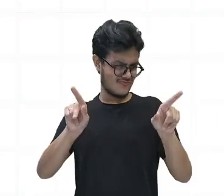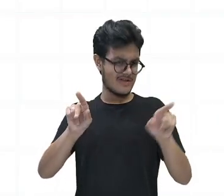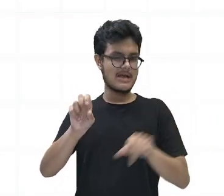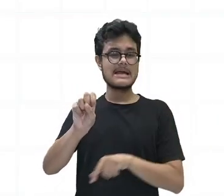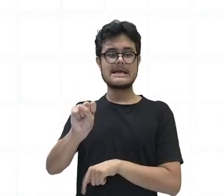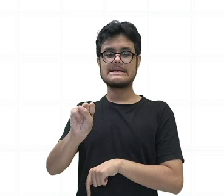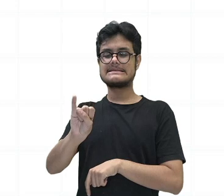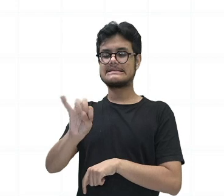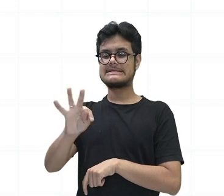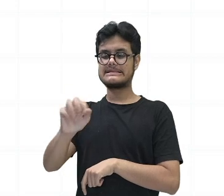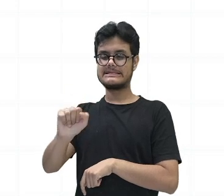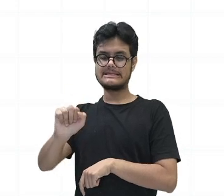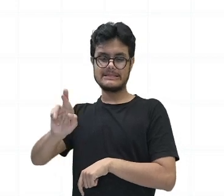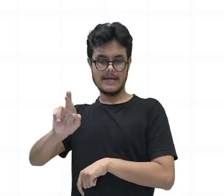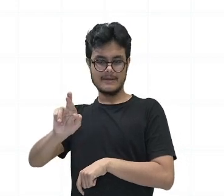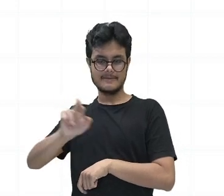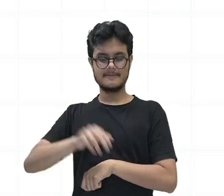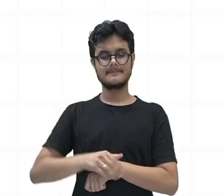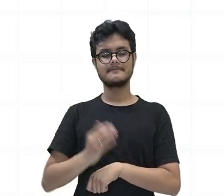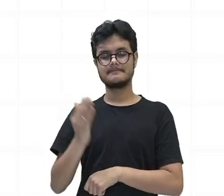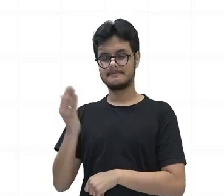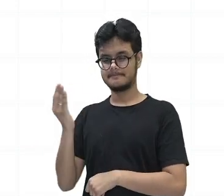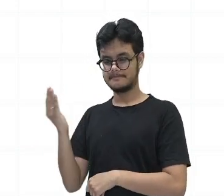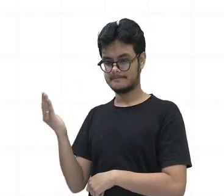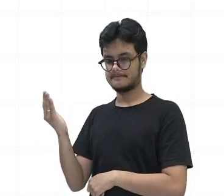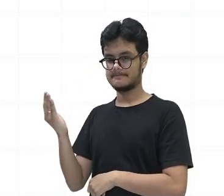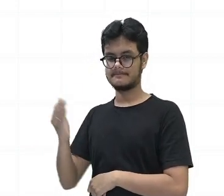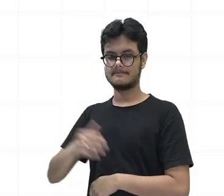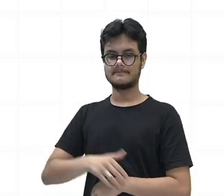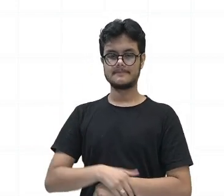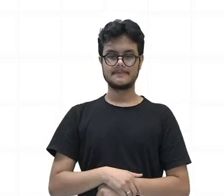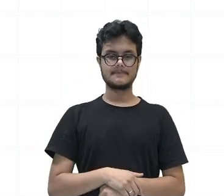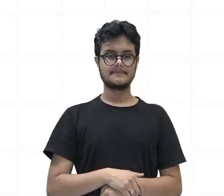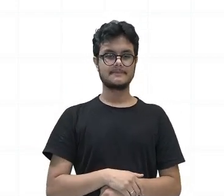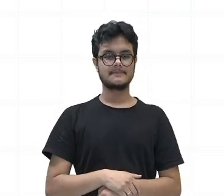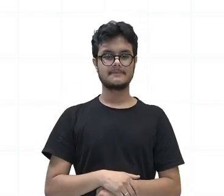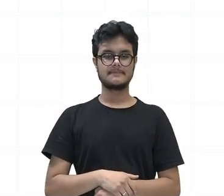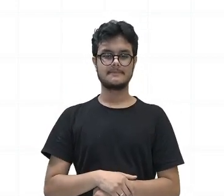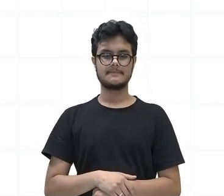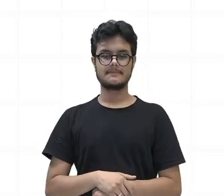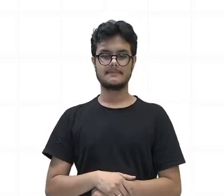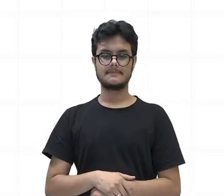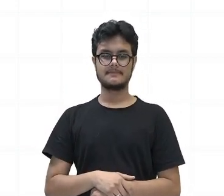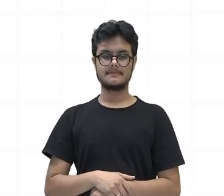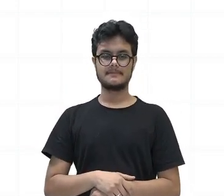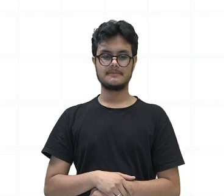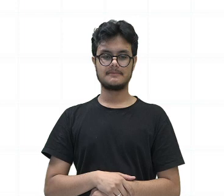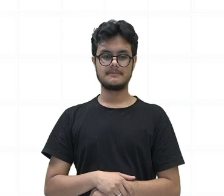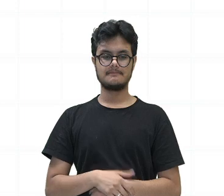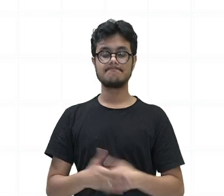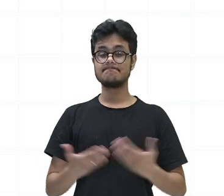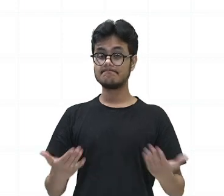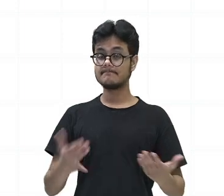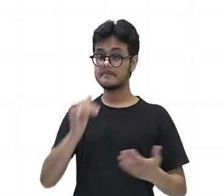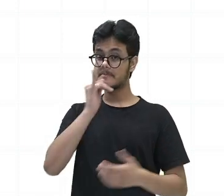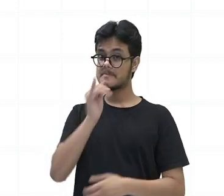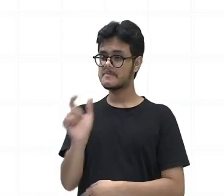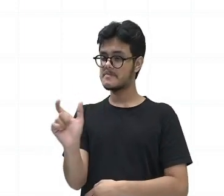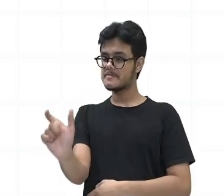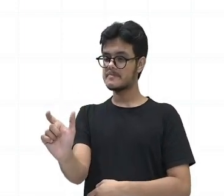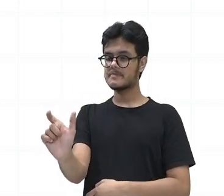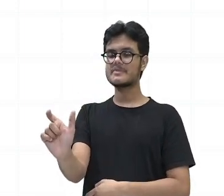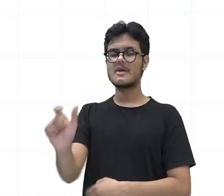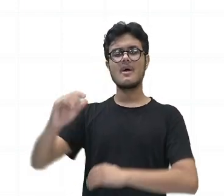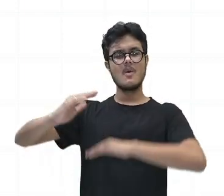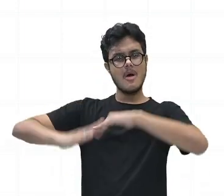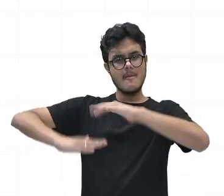mas não é um violão, é um sitar. E ele tem outros mecanismos para ser tocado. Então,